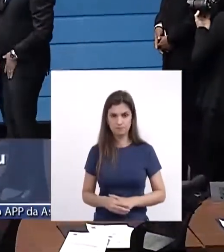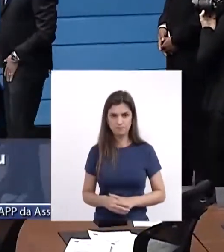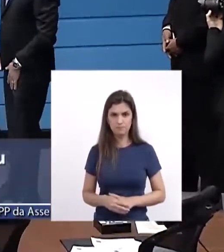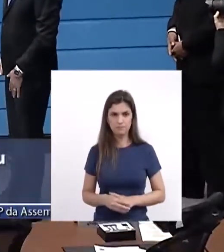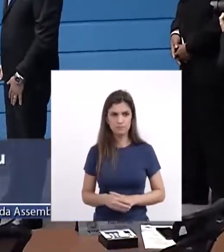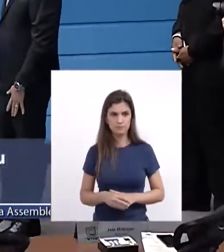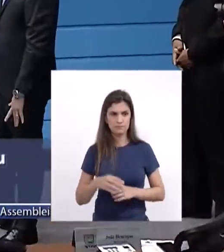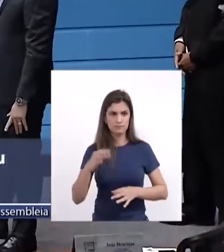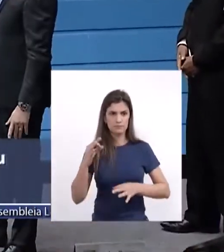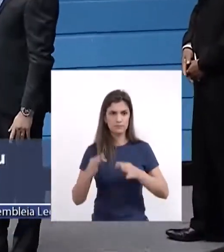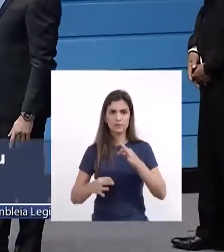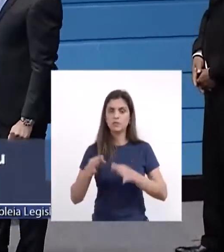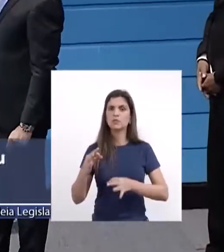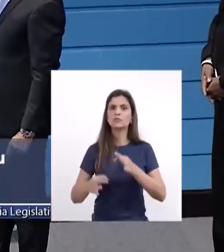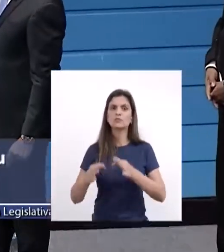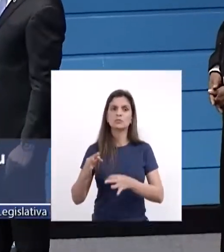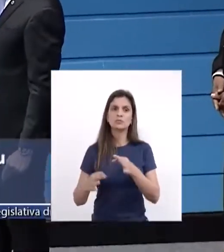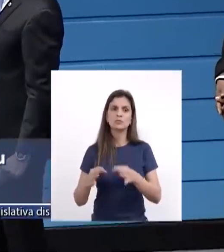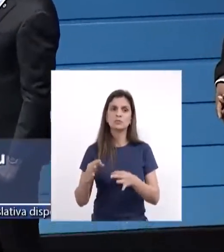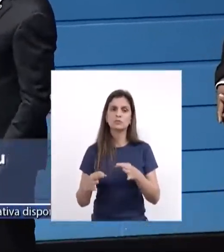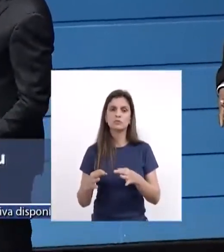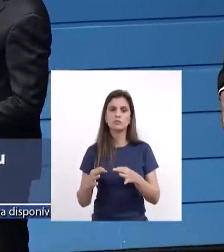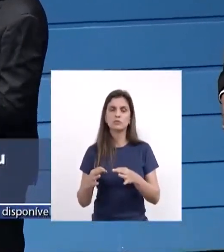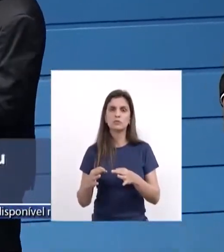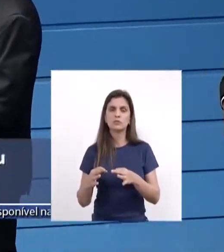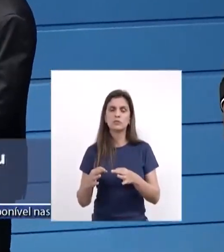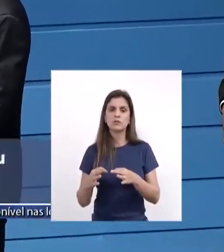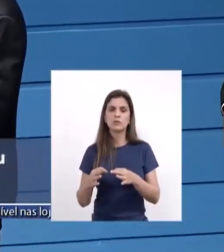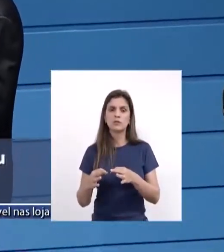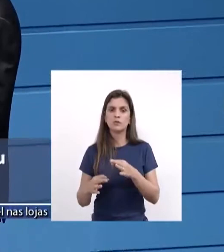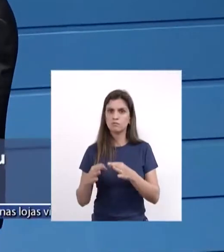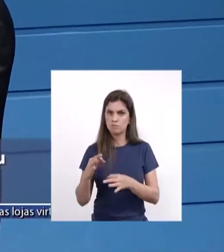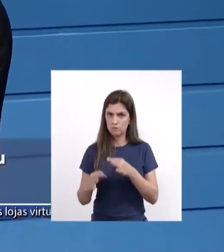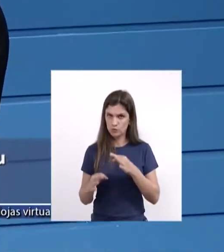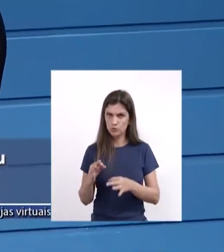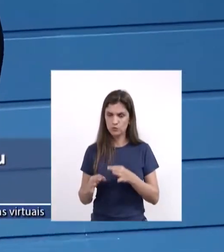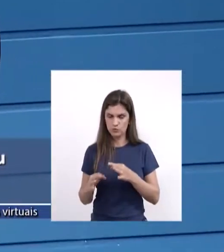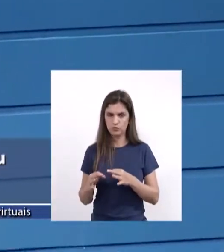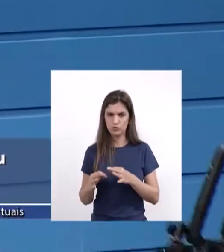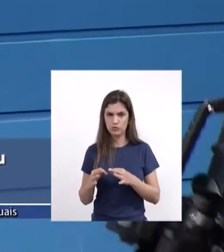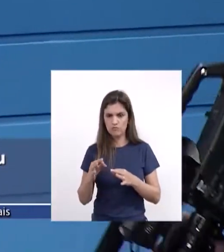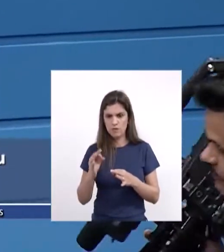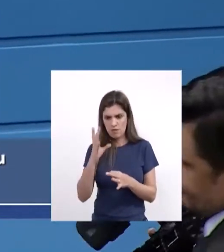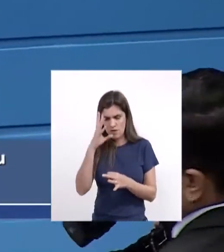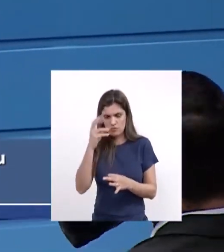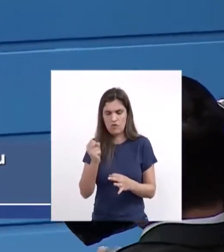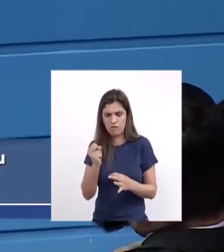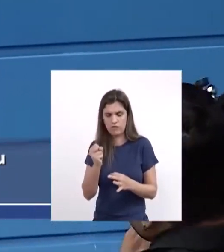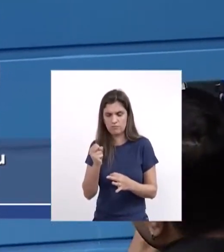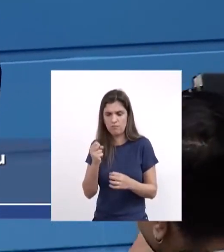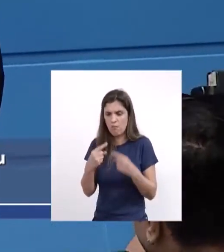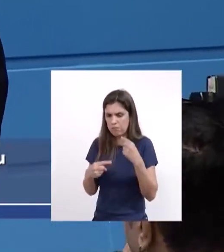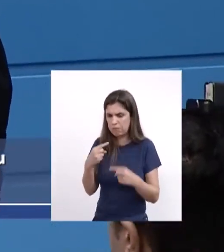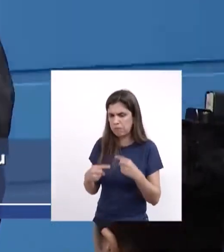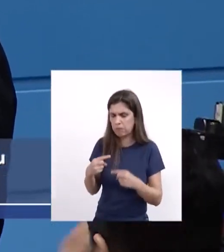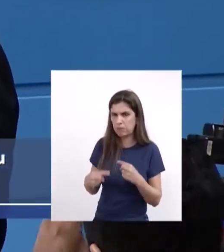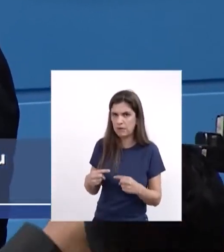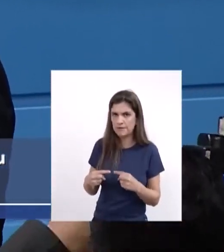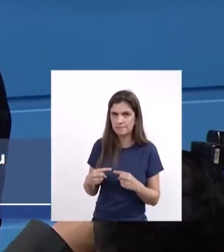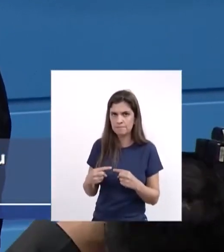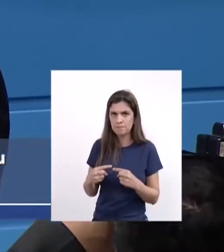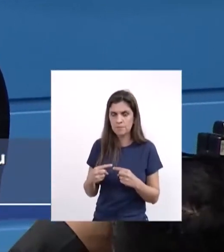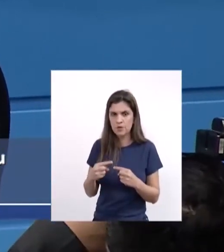justiça é para que possa solucionar conflitos sempre atendendo o interesse